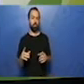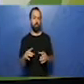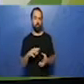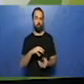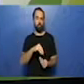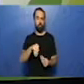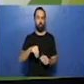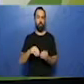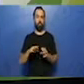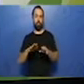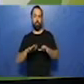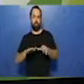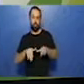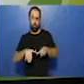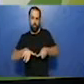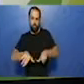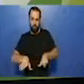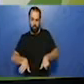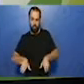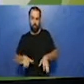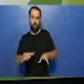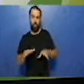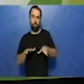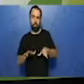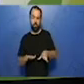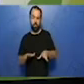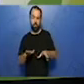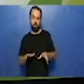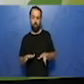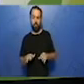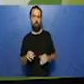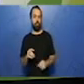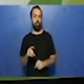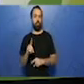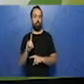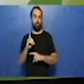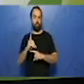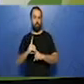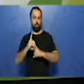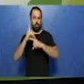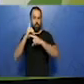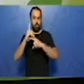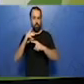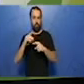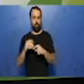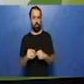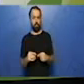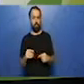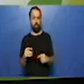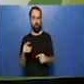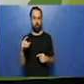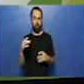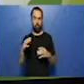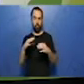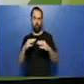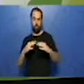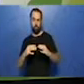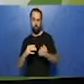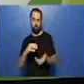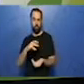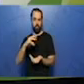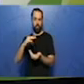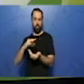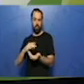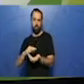ocorra a separação das fases. Então, a fase de maior densidade, que é o sólido, ele se sedimenta no fundo